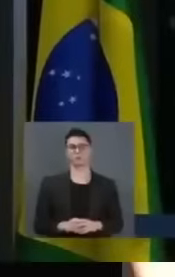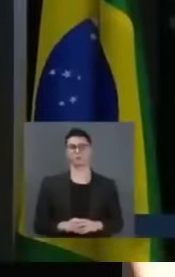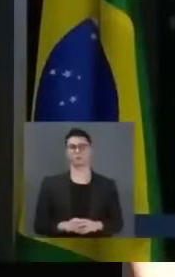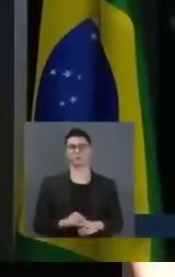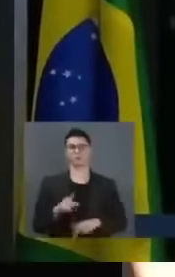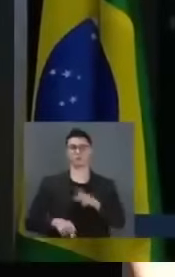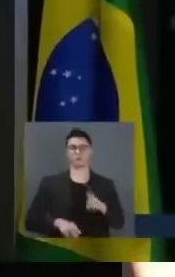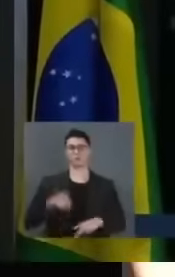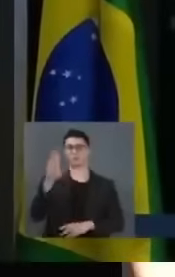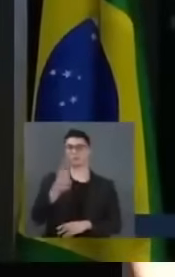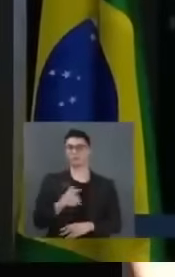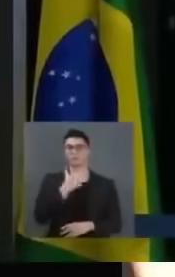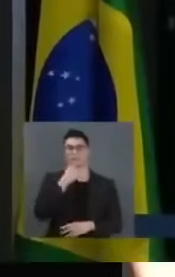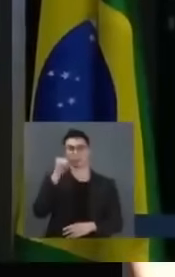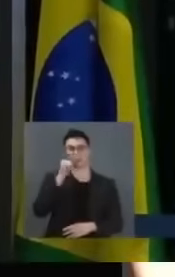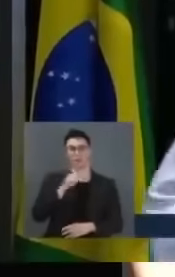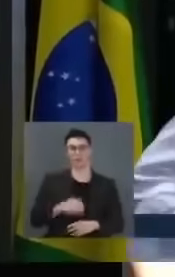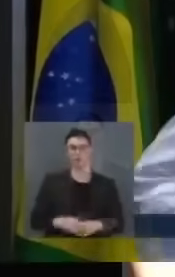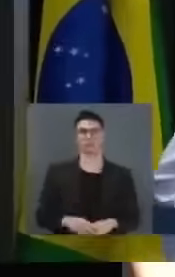brasileiros, brasileiras,